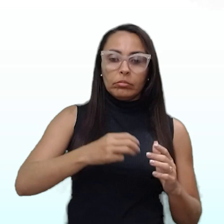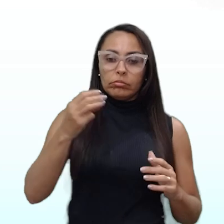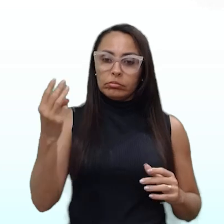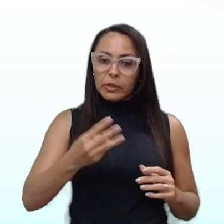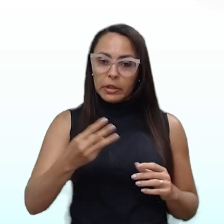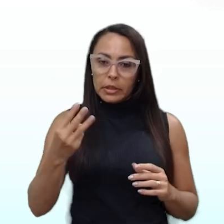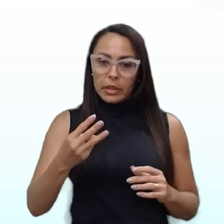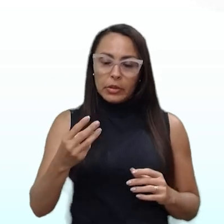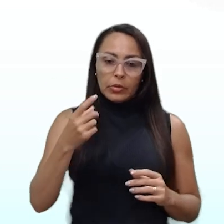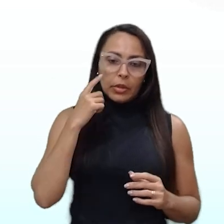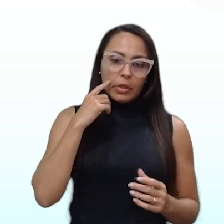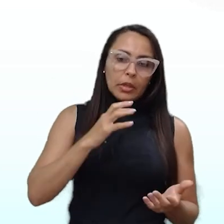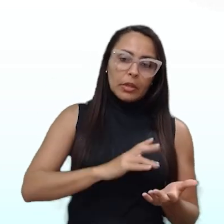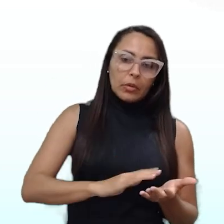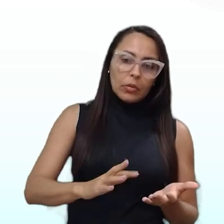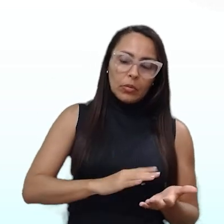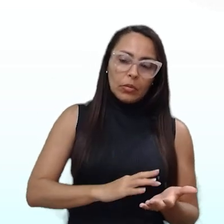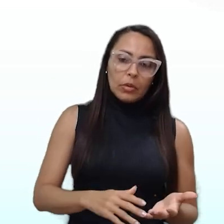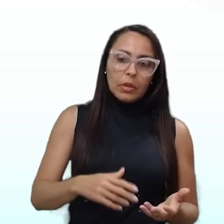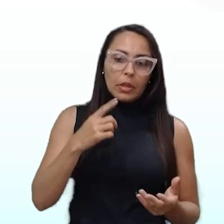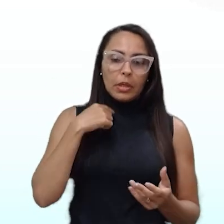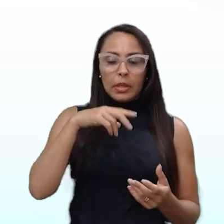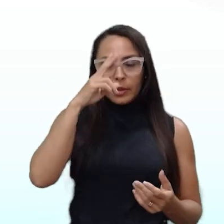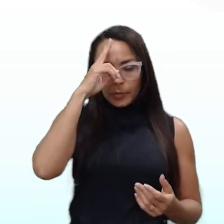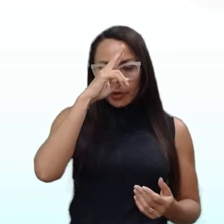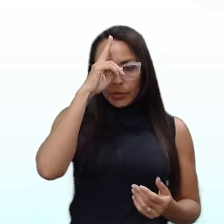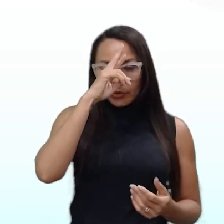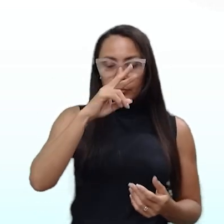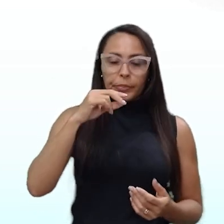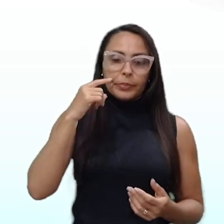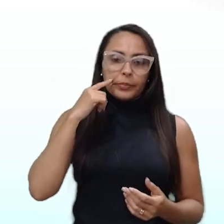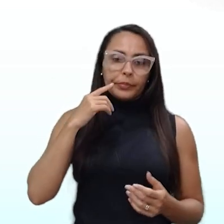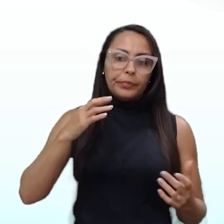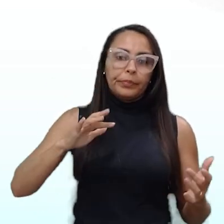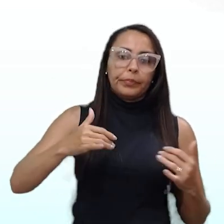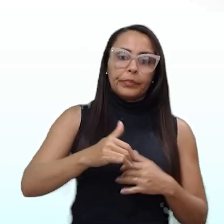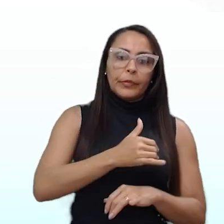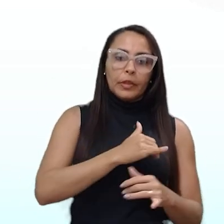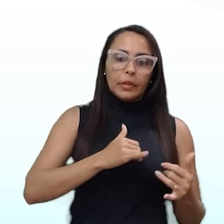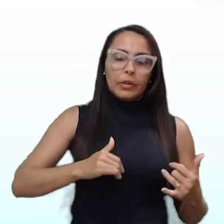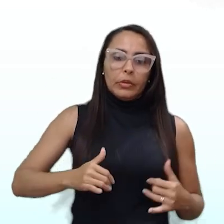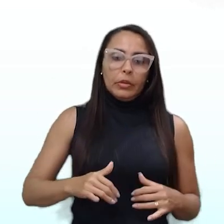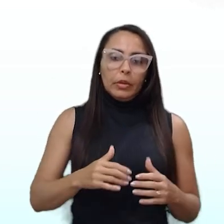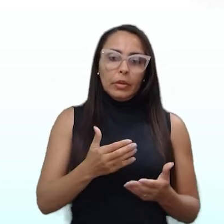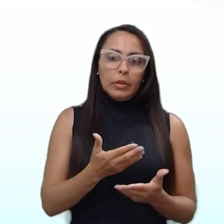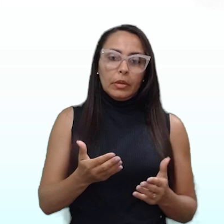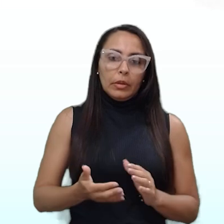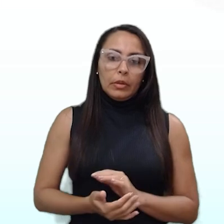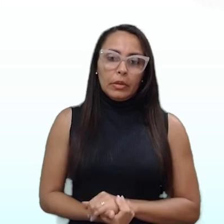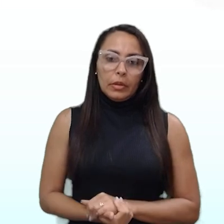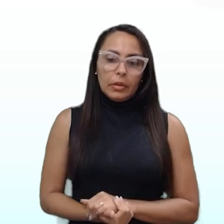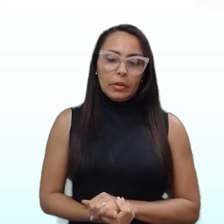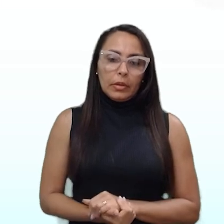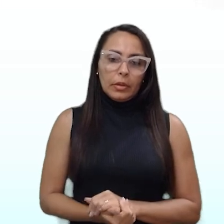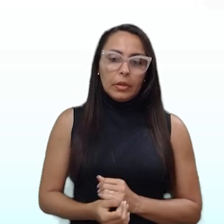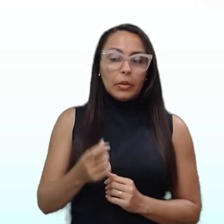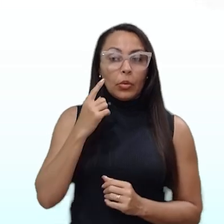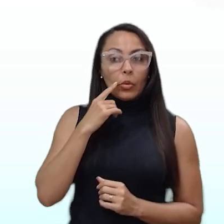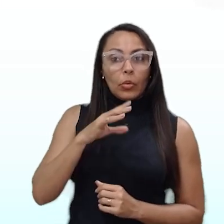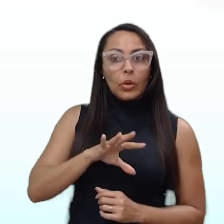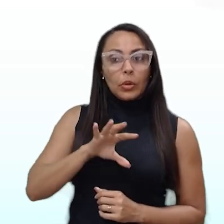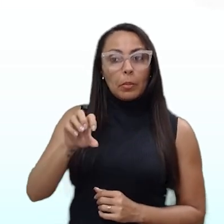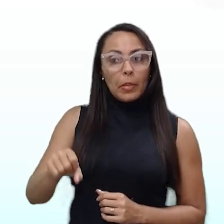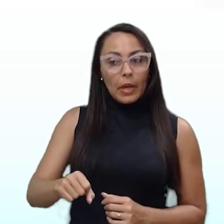passo, que é calcular a potência. Lembrando que a potência é a energia, potência vezes o tempo. Então, quando eu pego